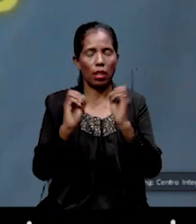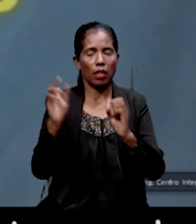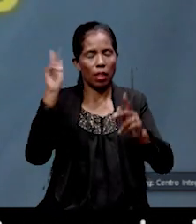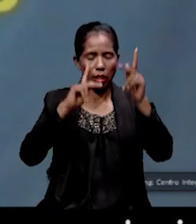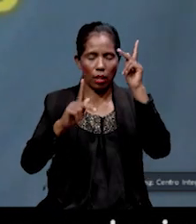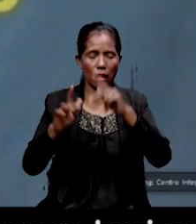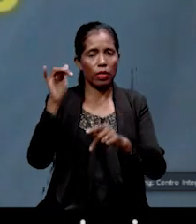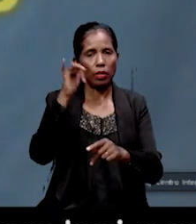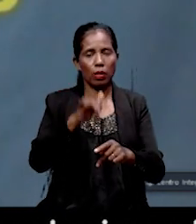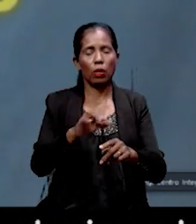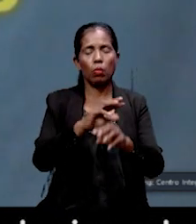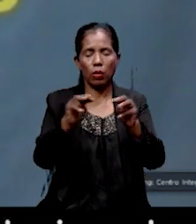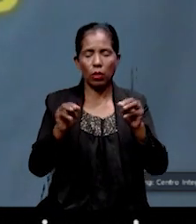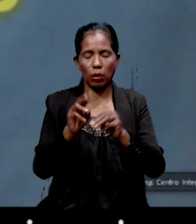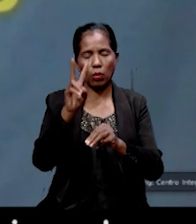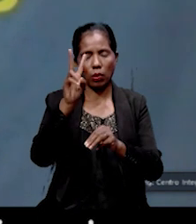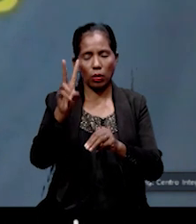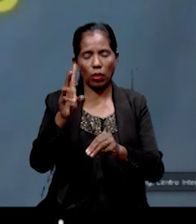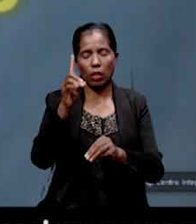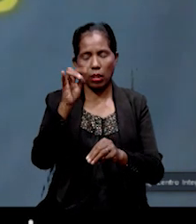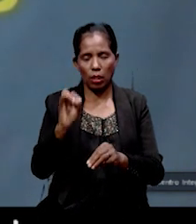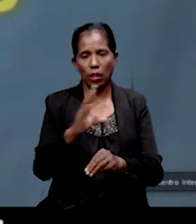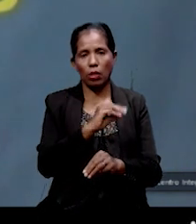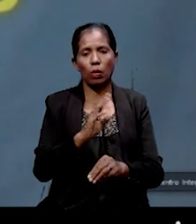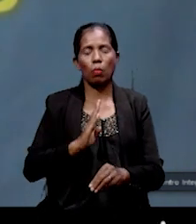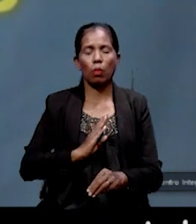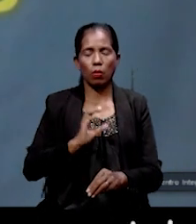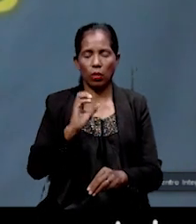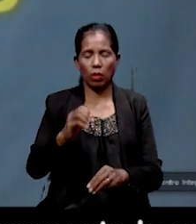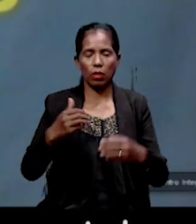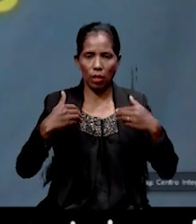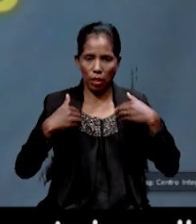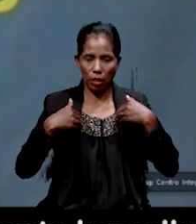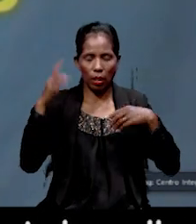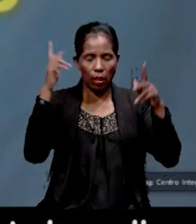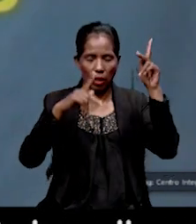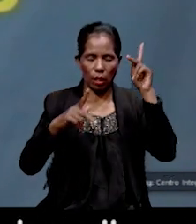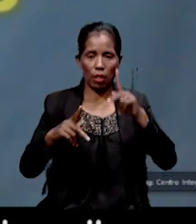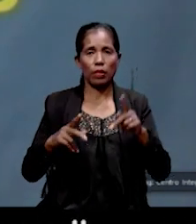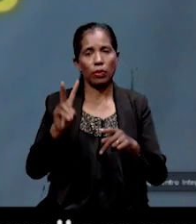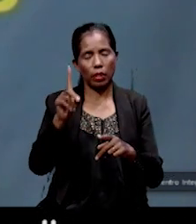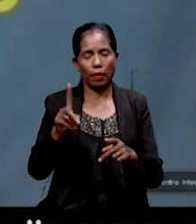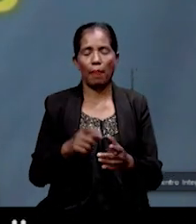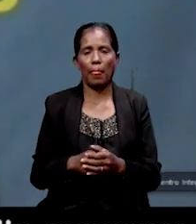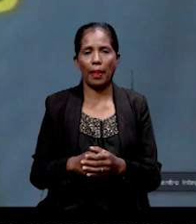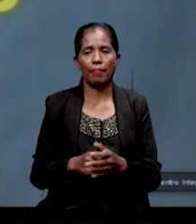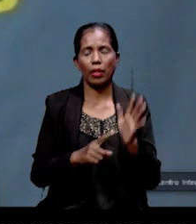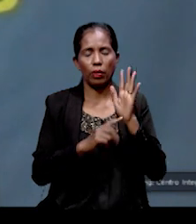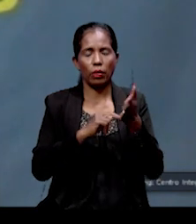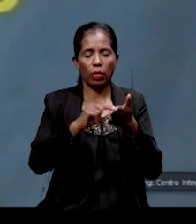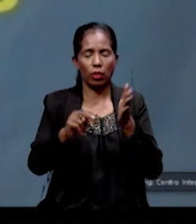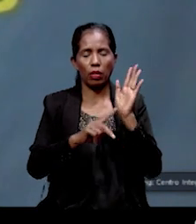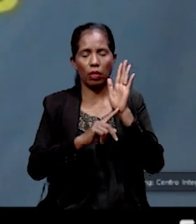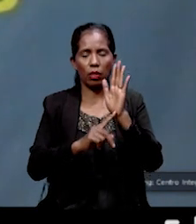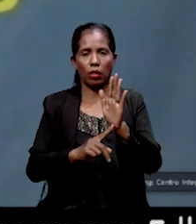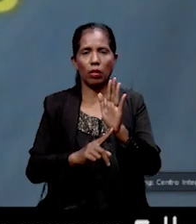no município Rua, Hanissandili, Novo Bonaro, mas se ia caso esporádico. Rui relata número caso detetado FON